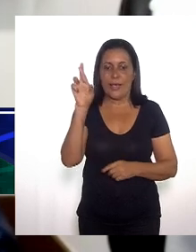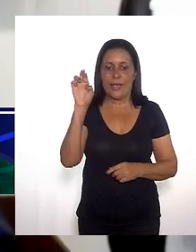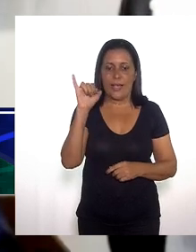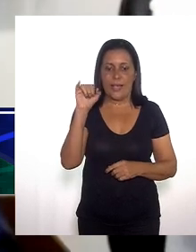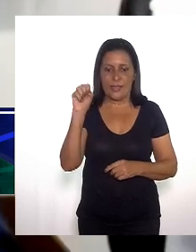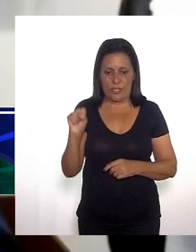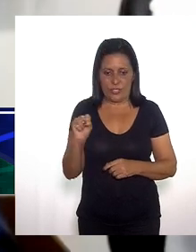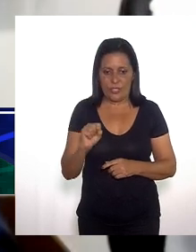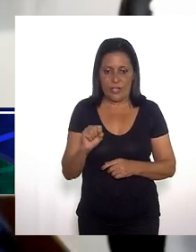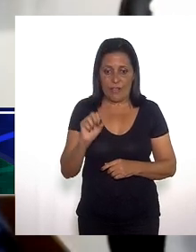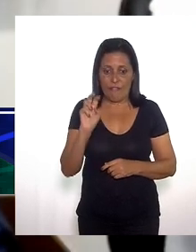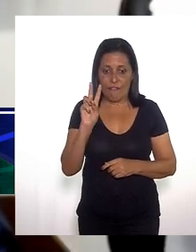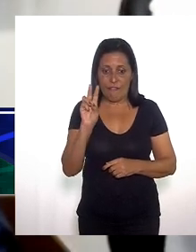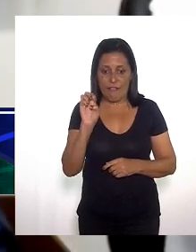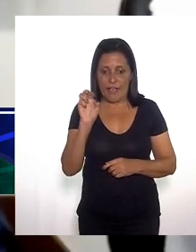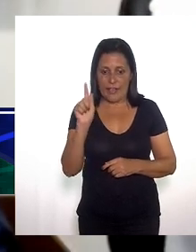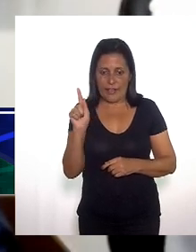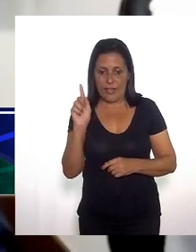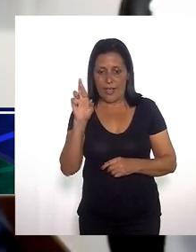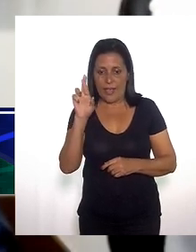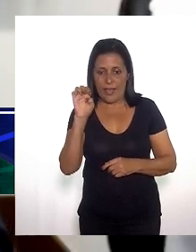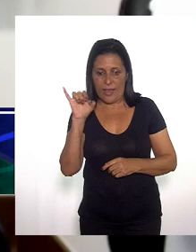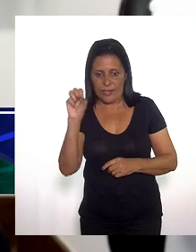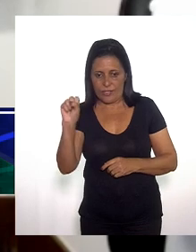Deputado Rosenberg Reis.